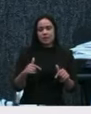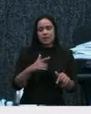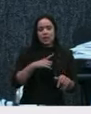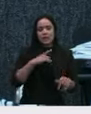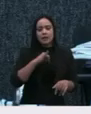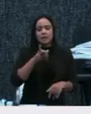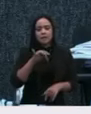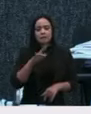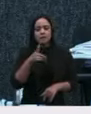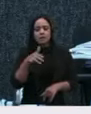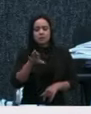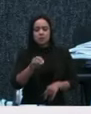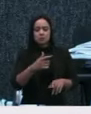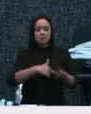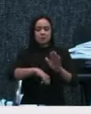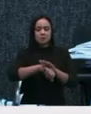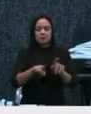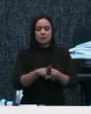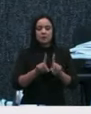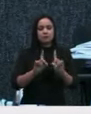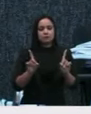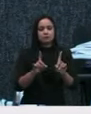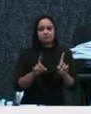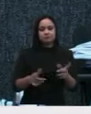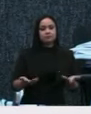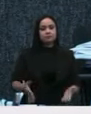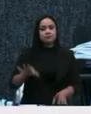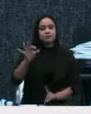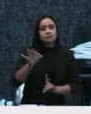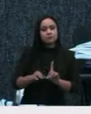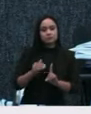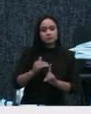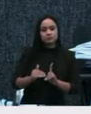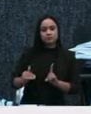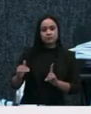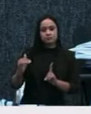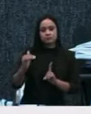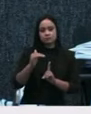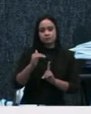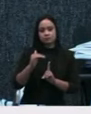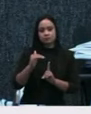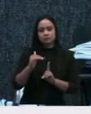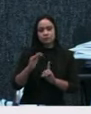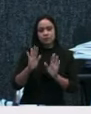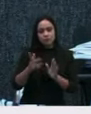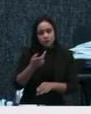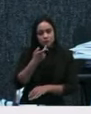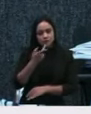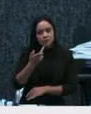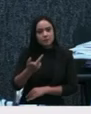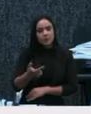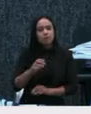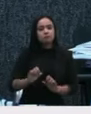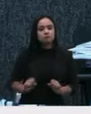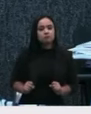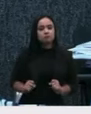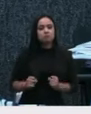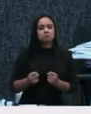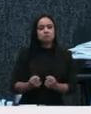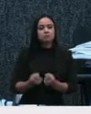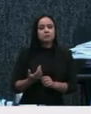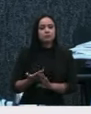crimes o e os desembargadores afirmaram em defesa